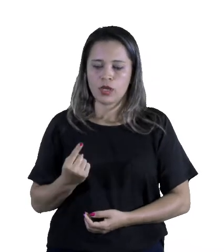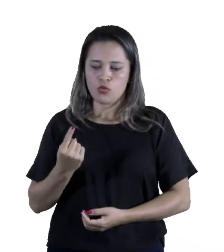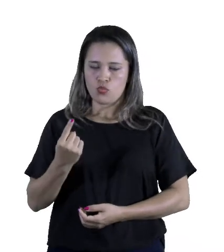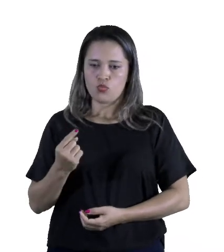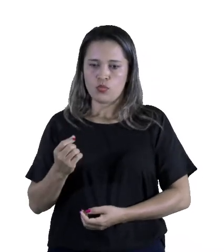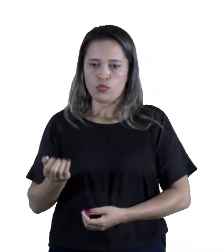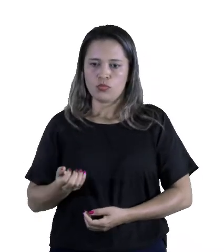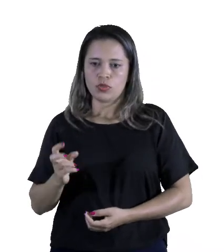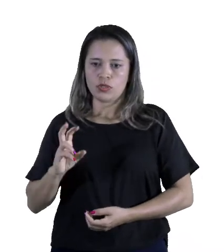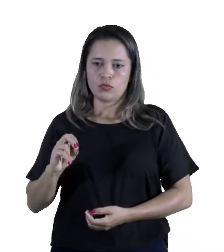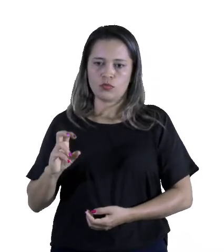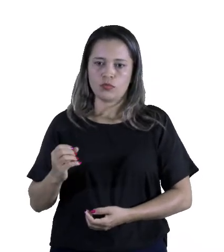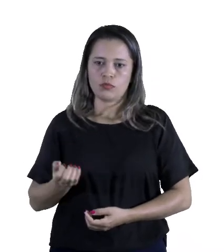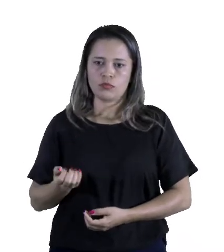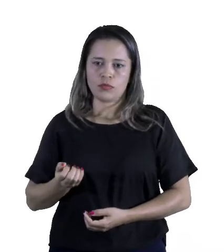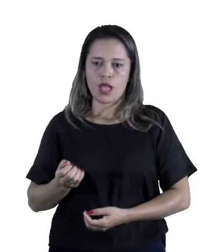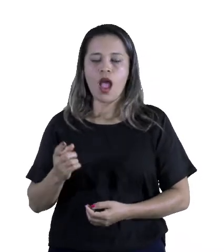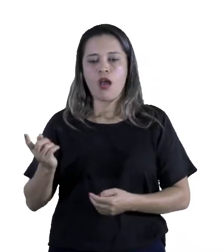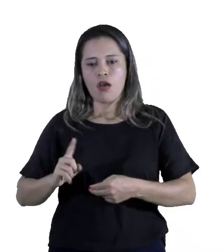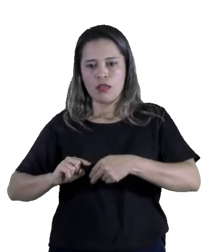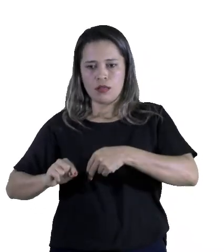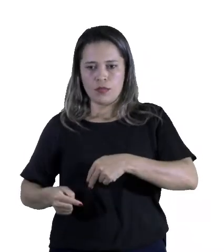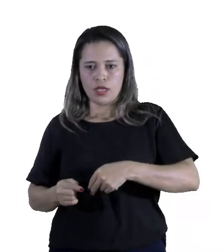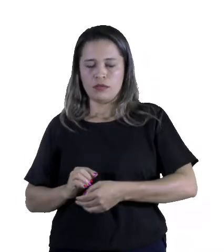centavos fica a parte decimal.